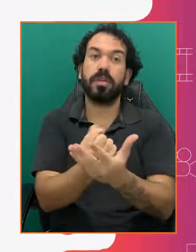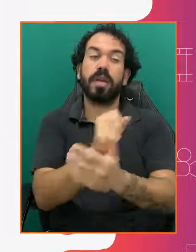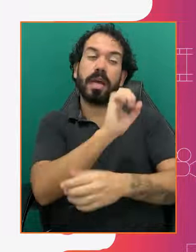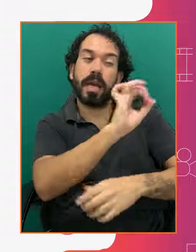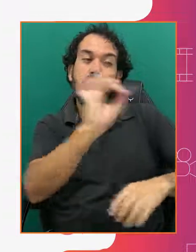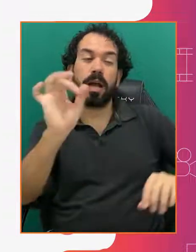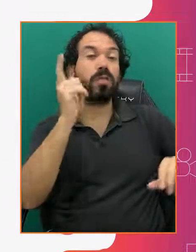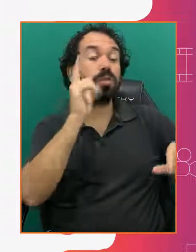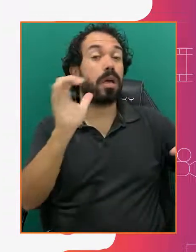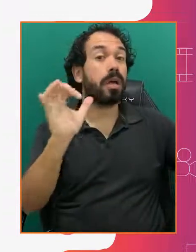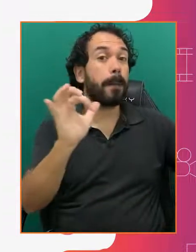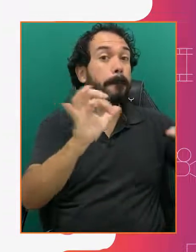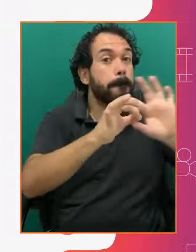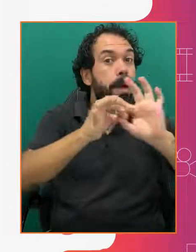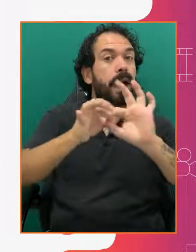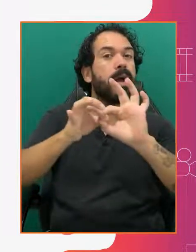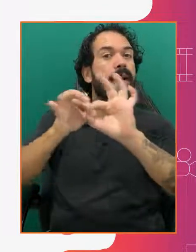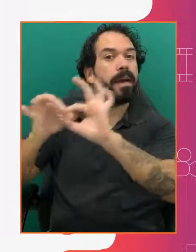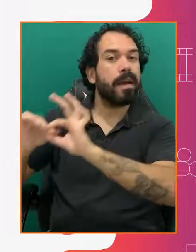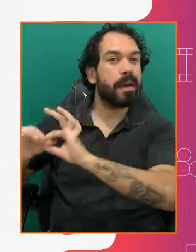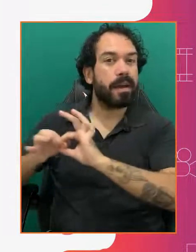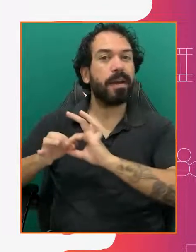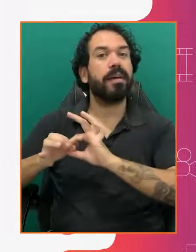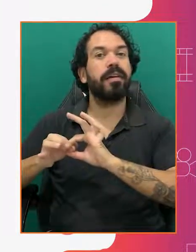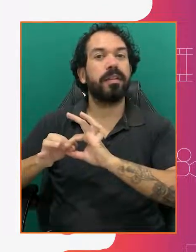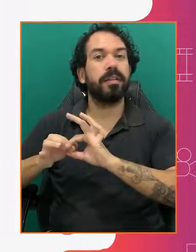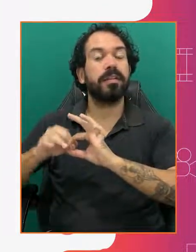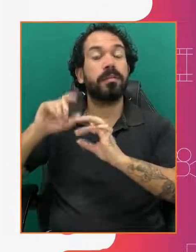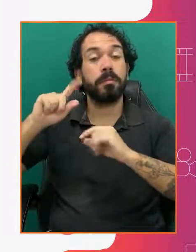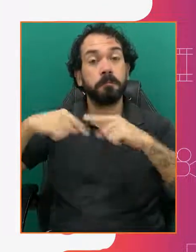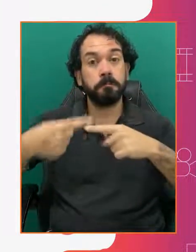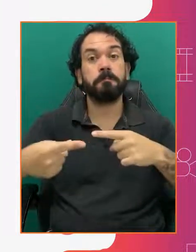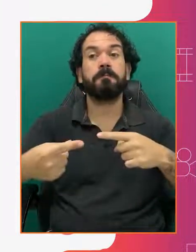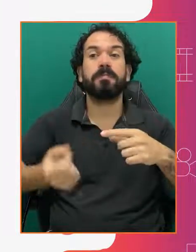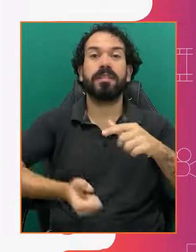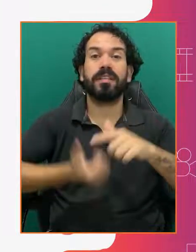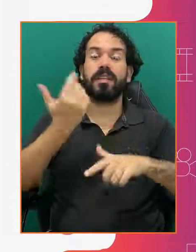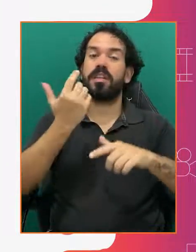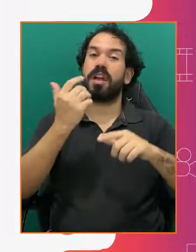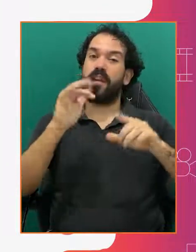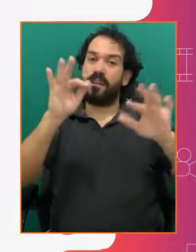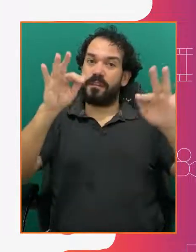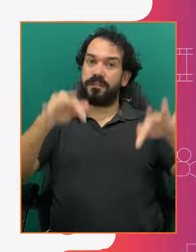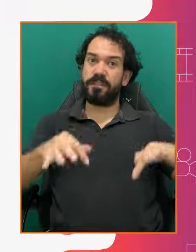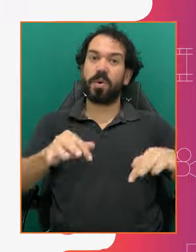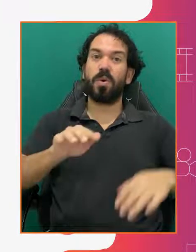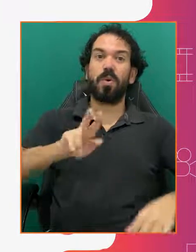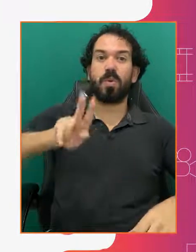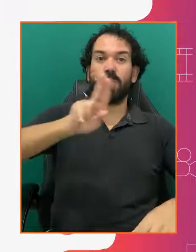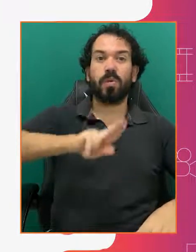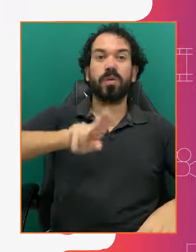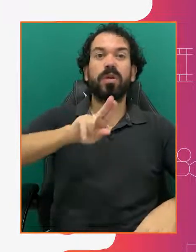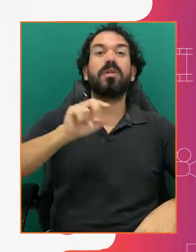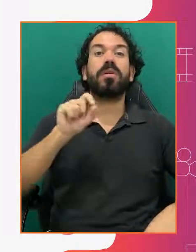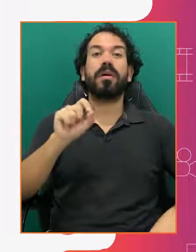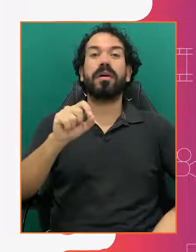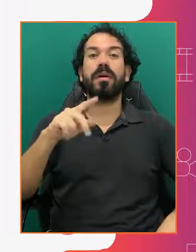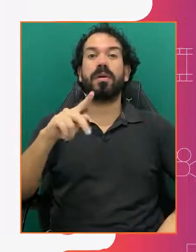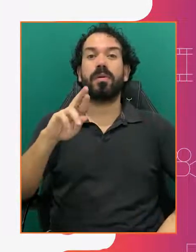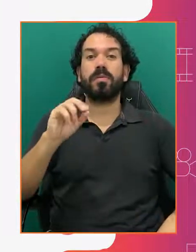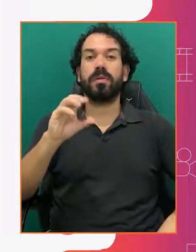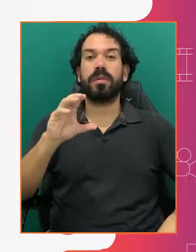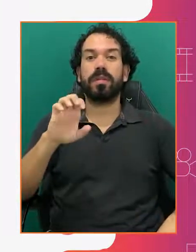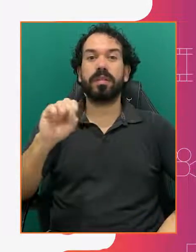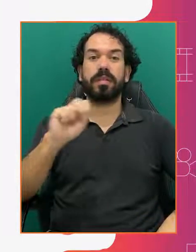unindo cada elemento colocado em cena e transformando em um produto final através de um